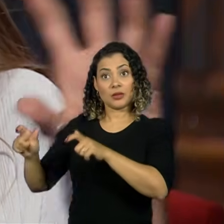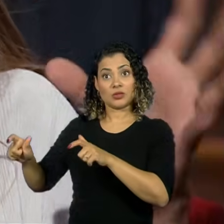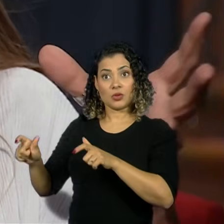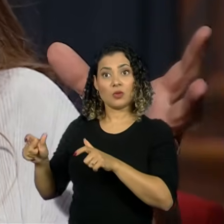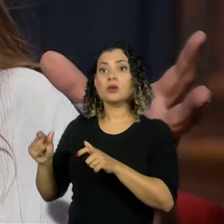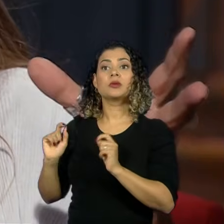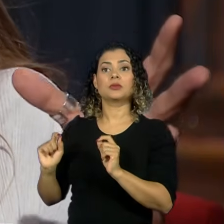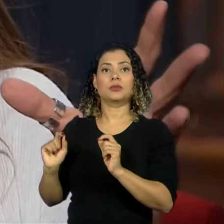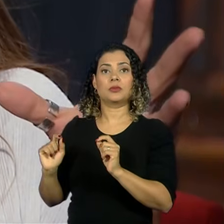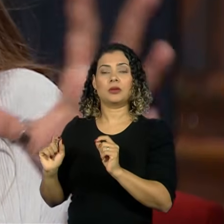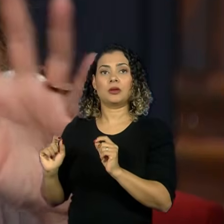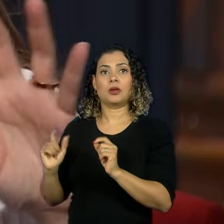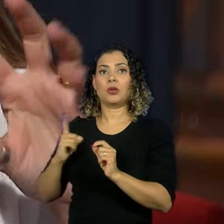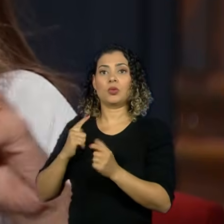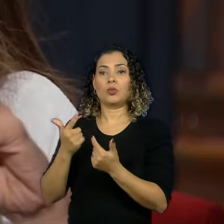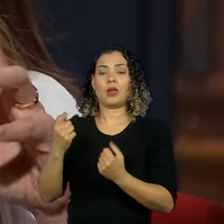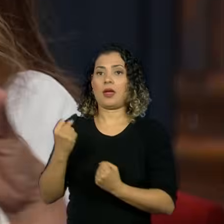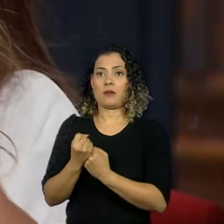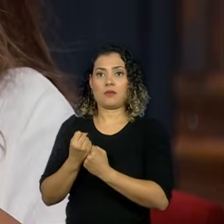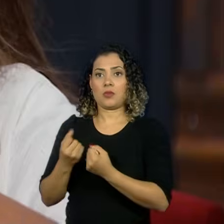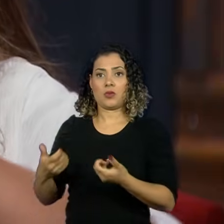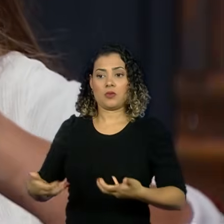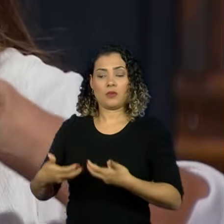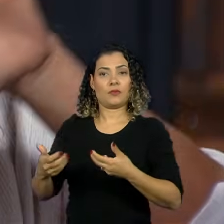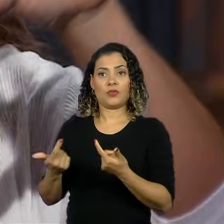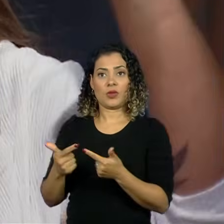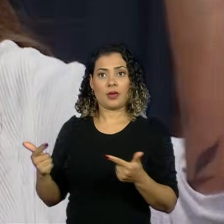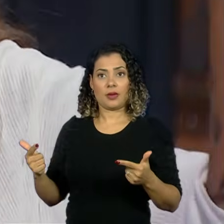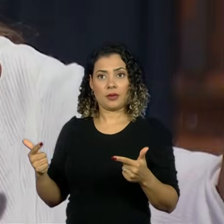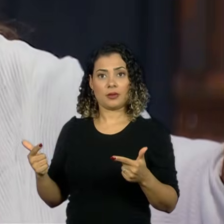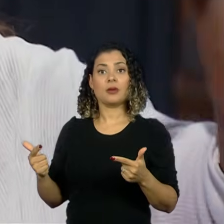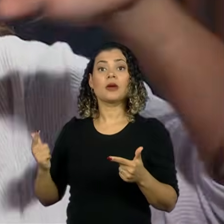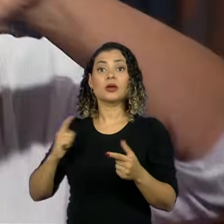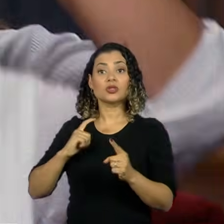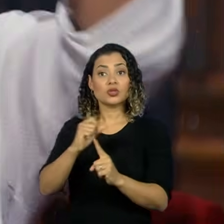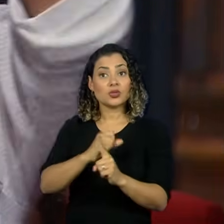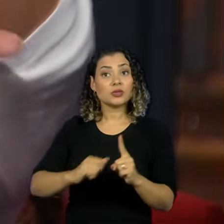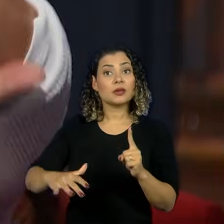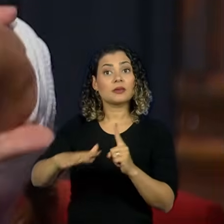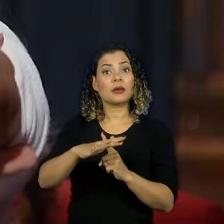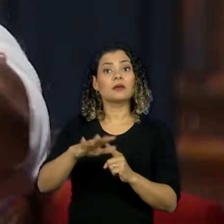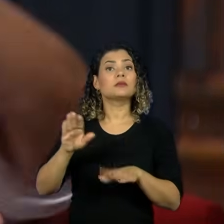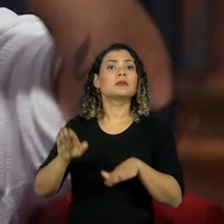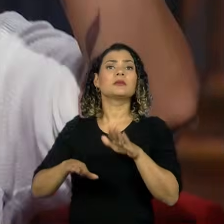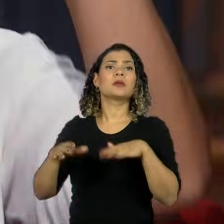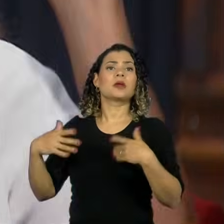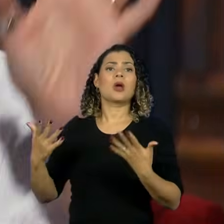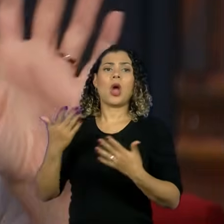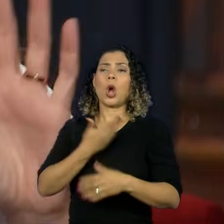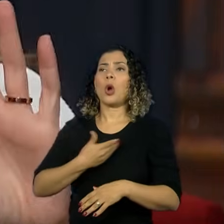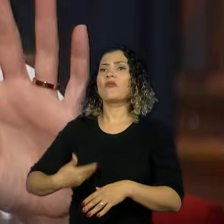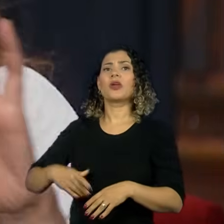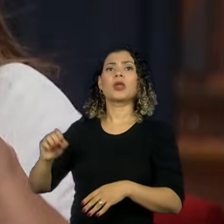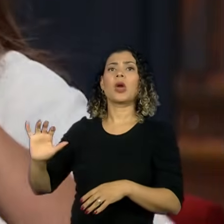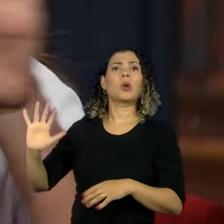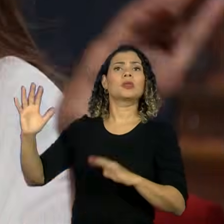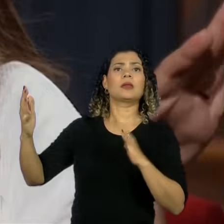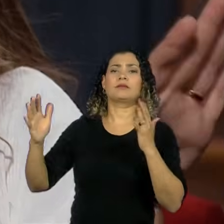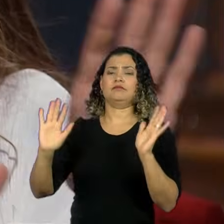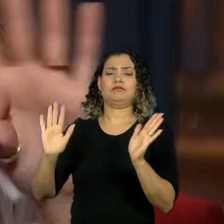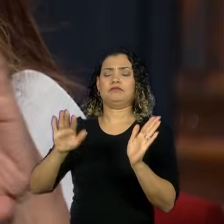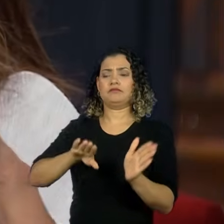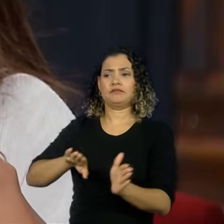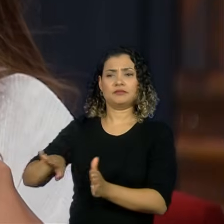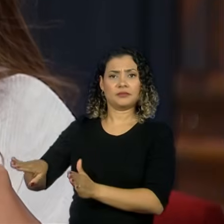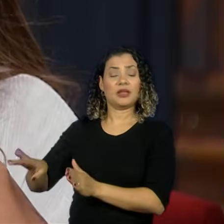recebem suporte. Elas estão à parte da sociedade, independente do governo que acontece. Elas estão à